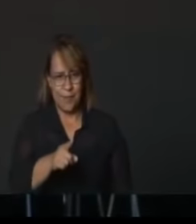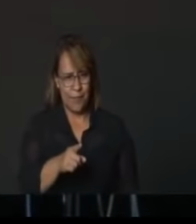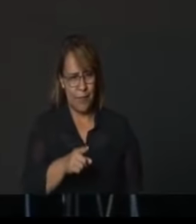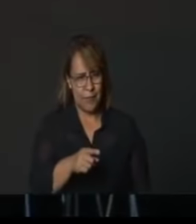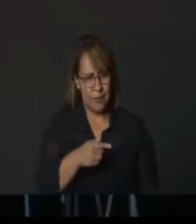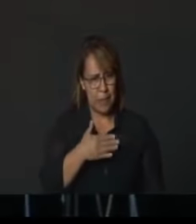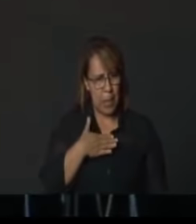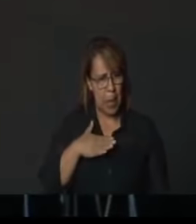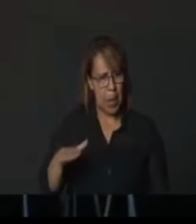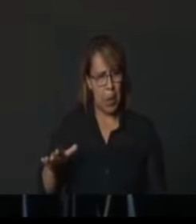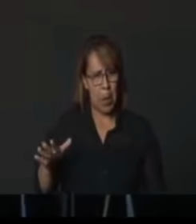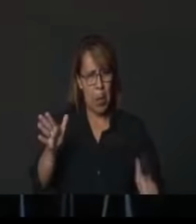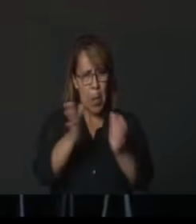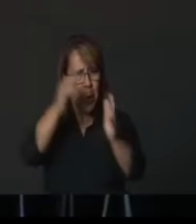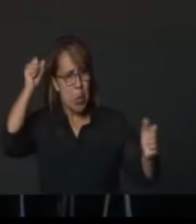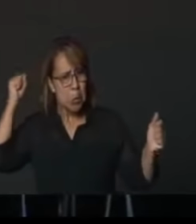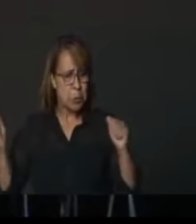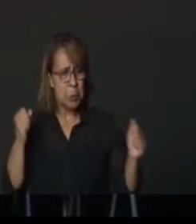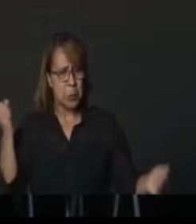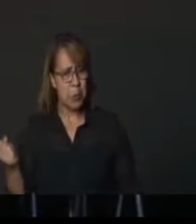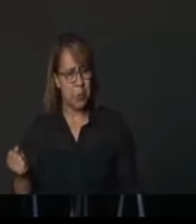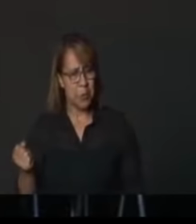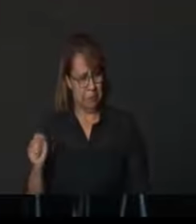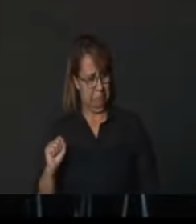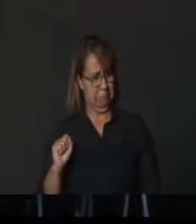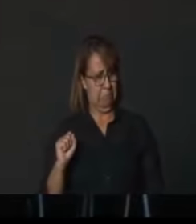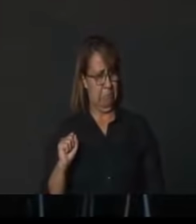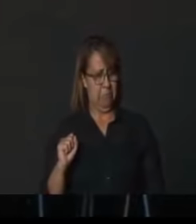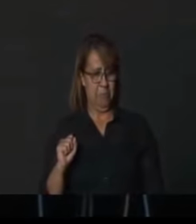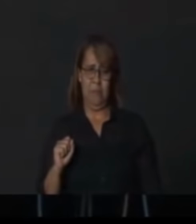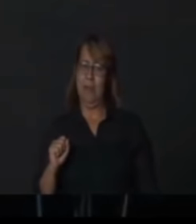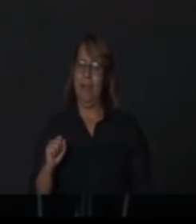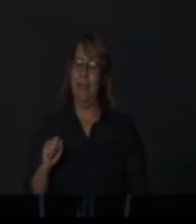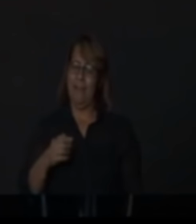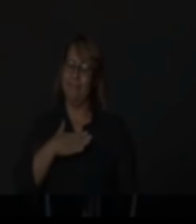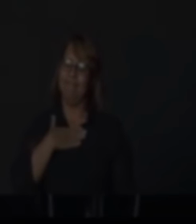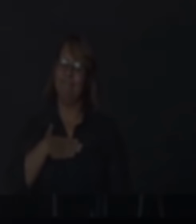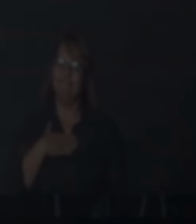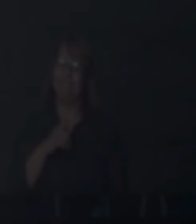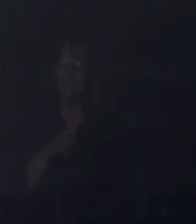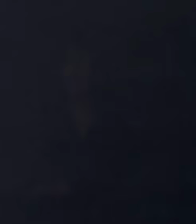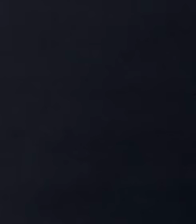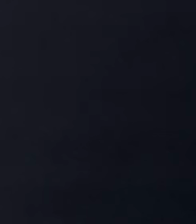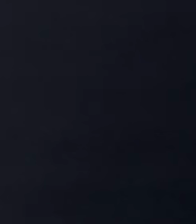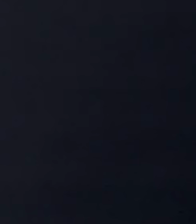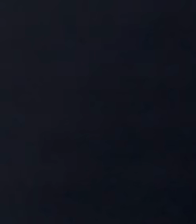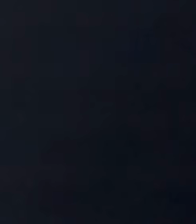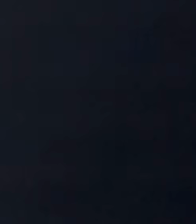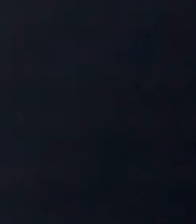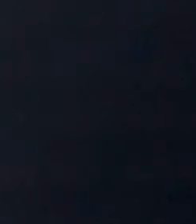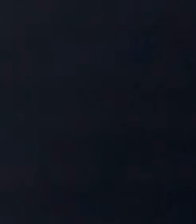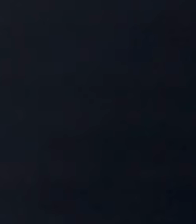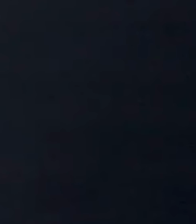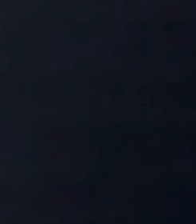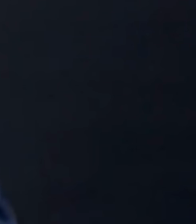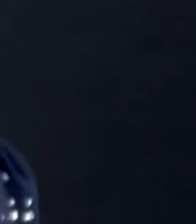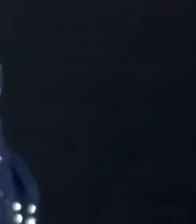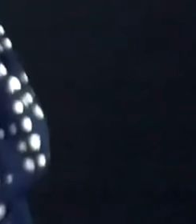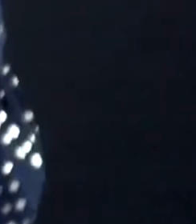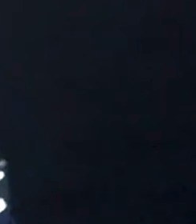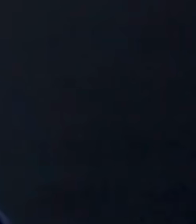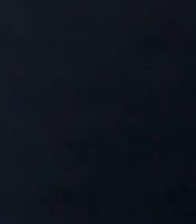irmão, não estou perguntando isso não. Dá glória a Deus logo para pôr o diabo para correr. Em nome de Jesus. Amém. A faixa número 4 é a faixa que